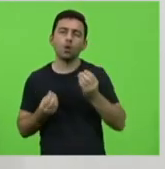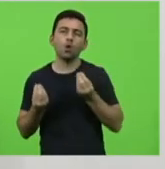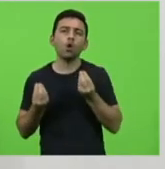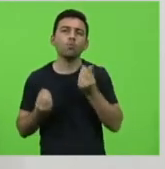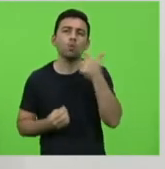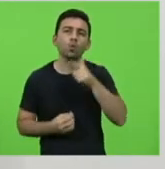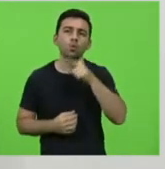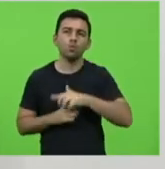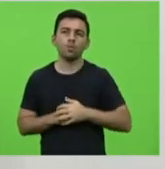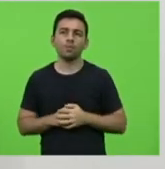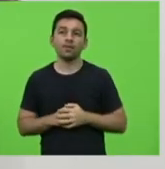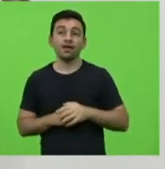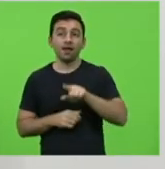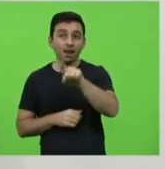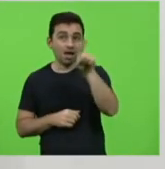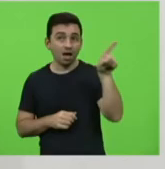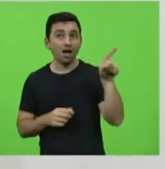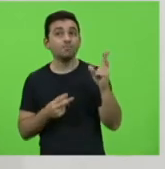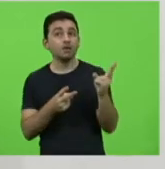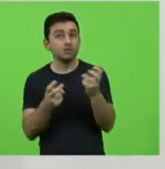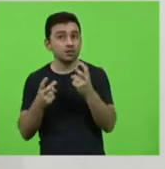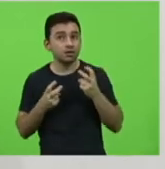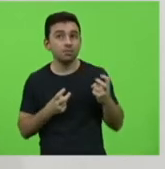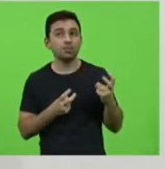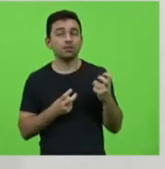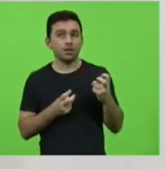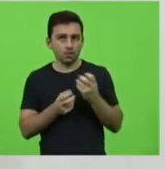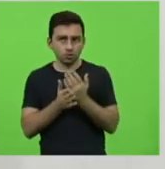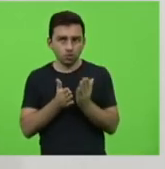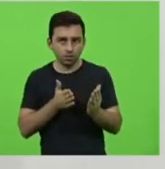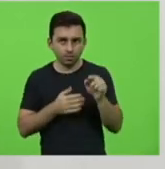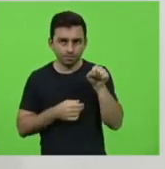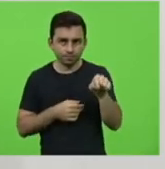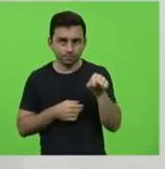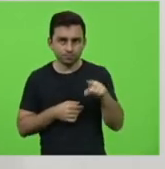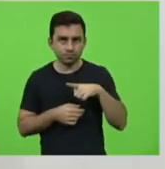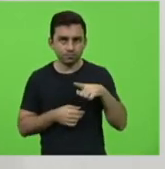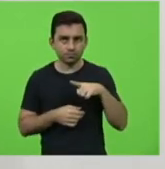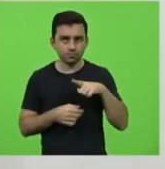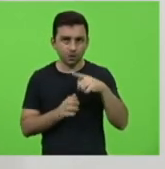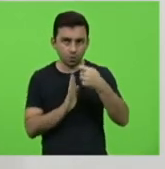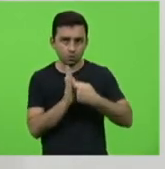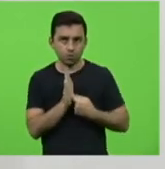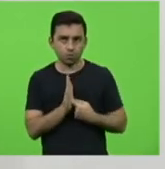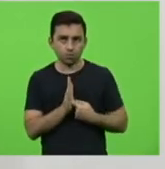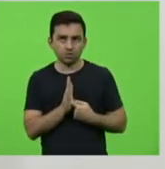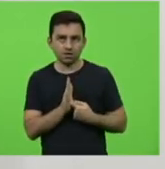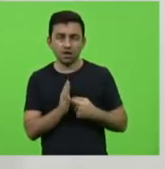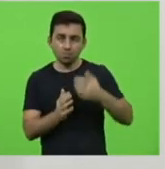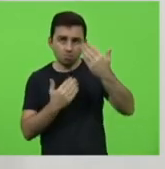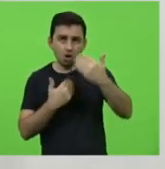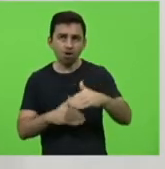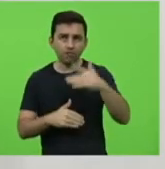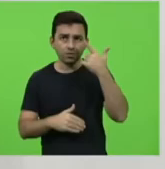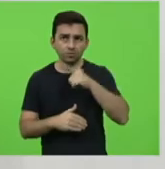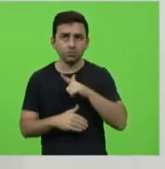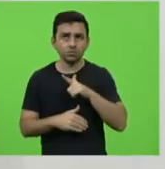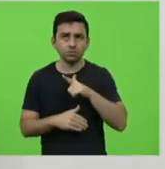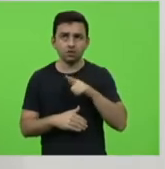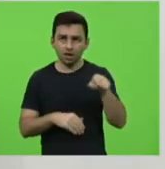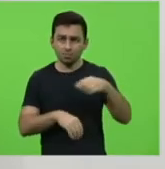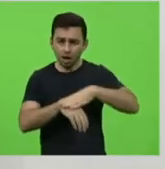que lá eles estão vendo que os remanescentes, que é esses que fizeram, eles fizeram provas, estão